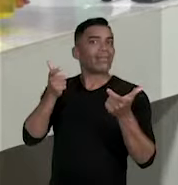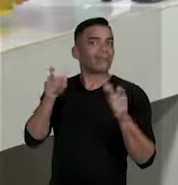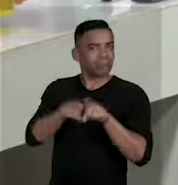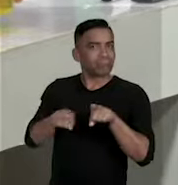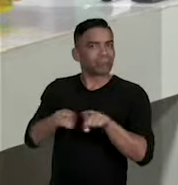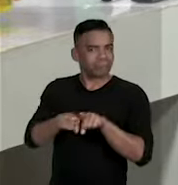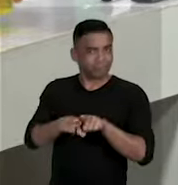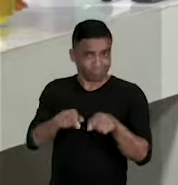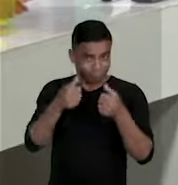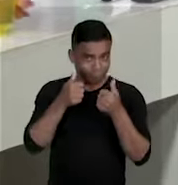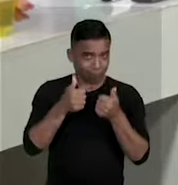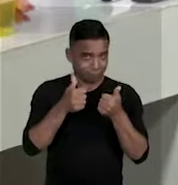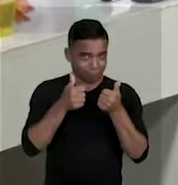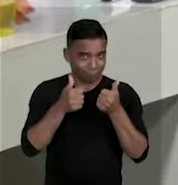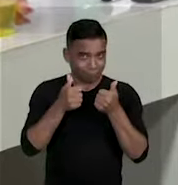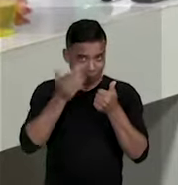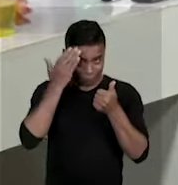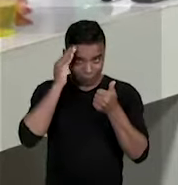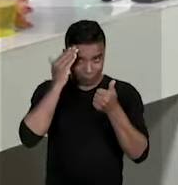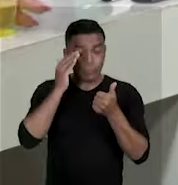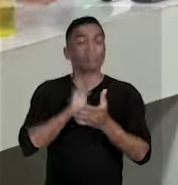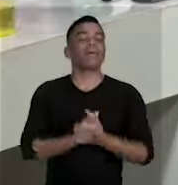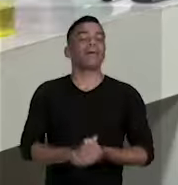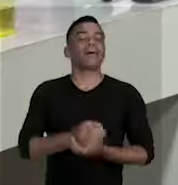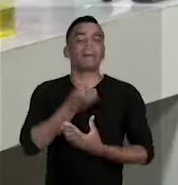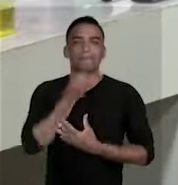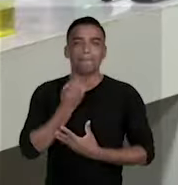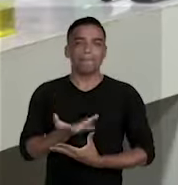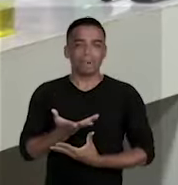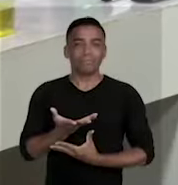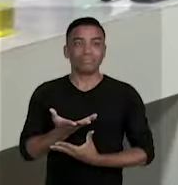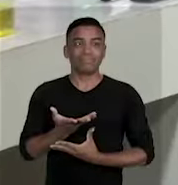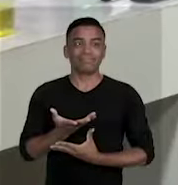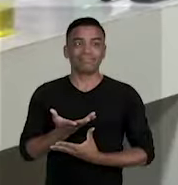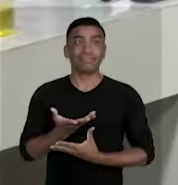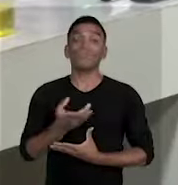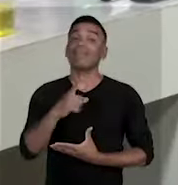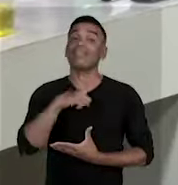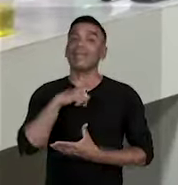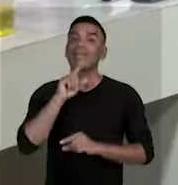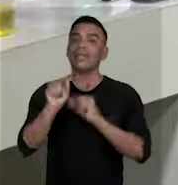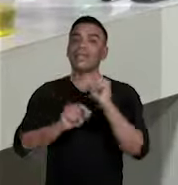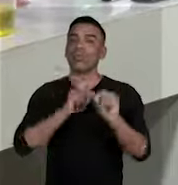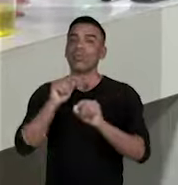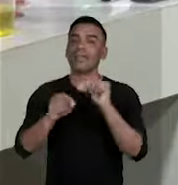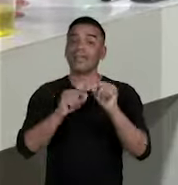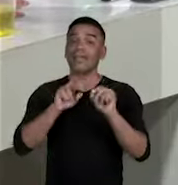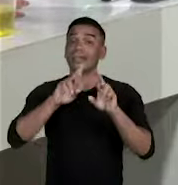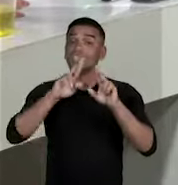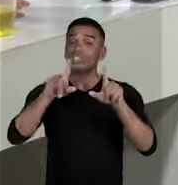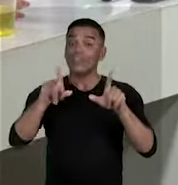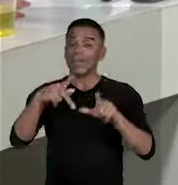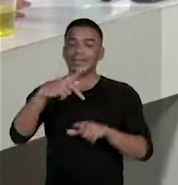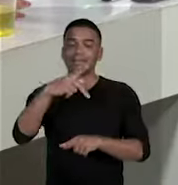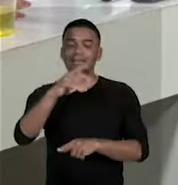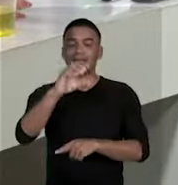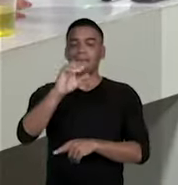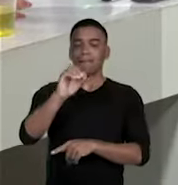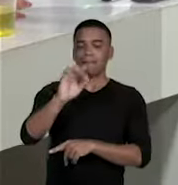beleza? Bom, nesse caso, então, nós vamos ter o que a gente chama de diferença de